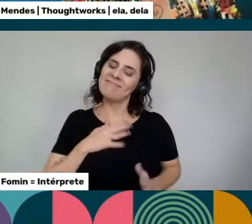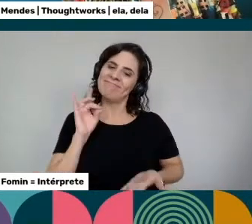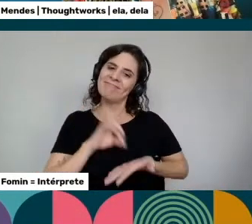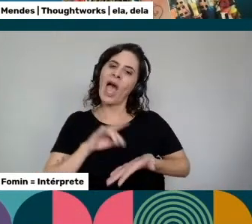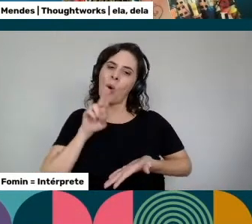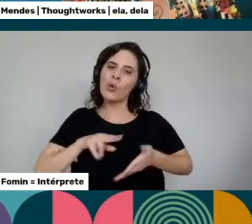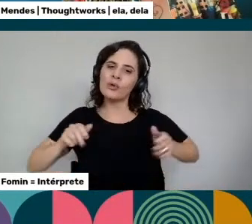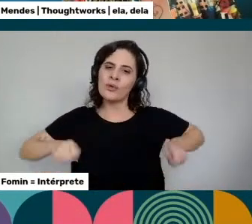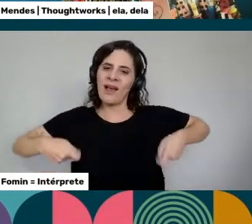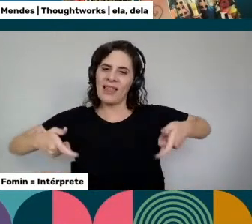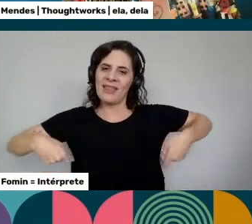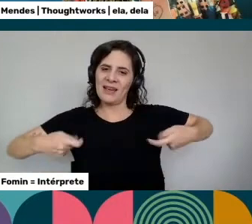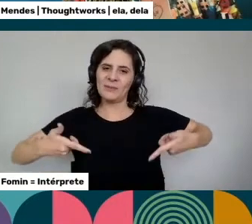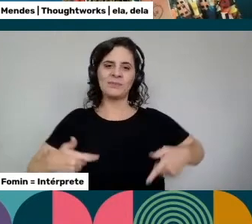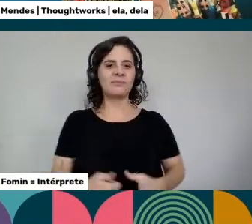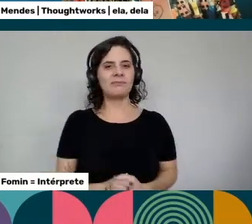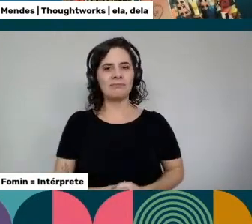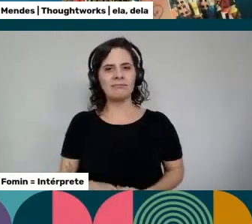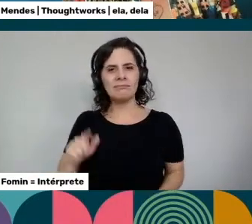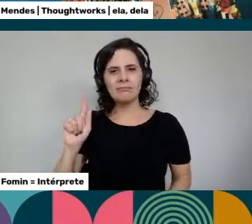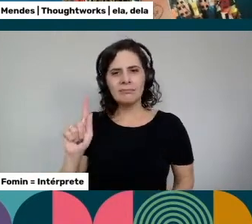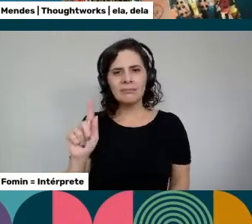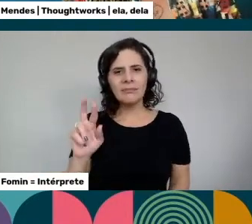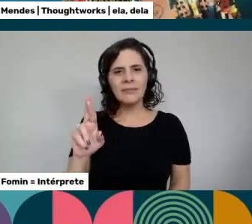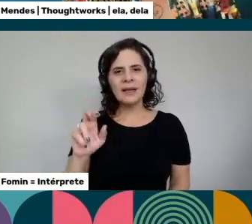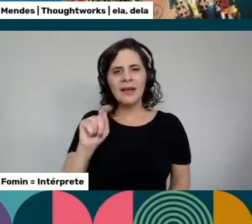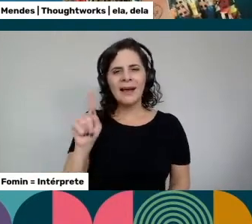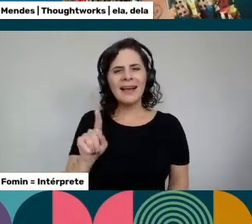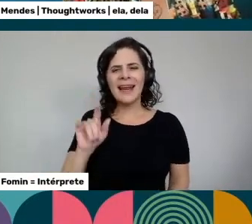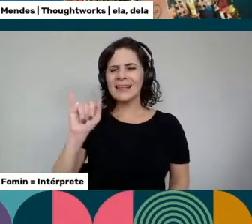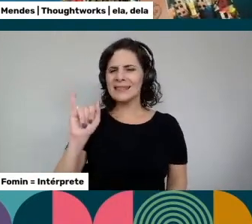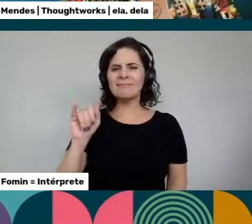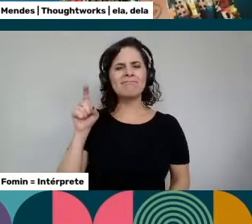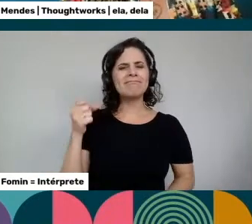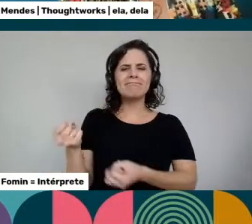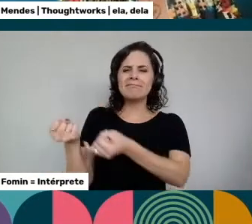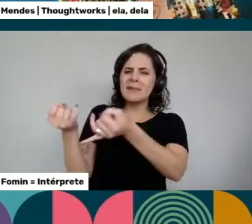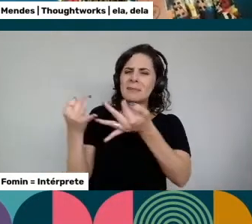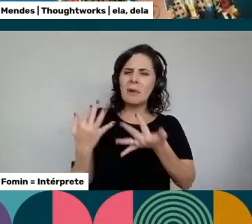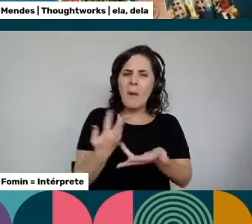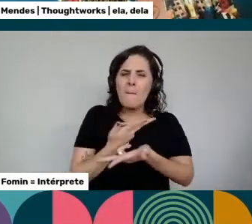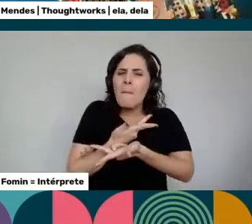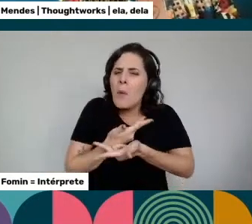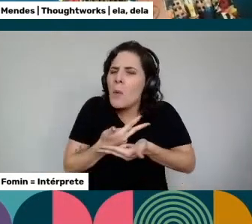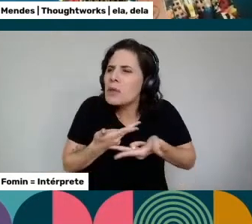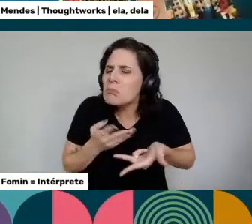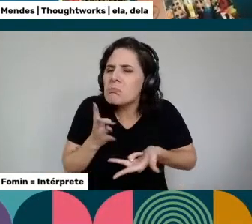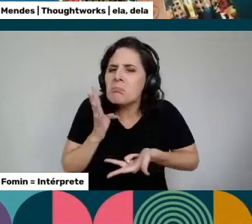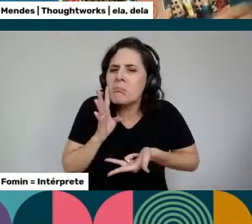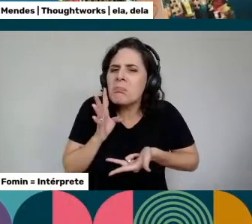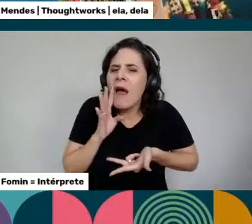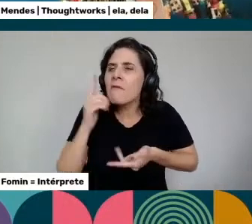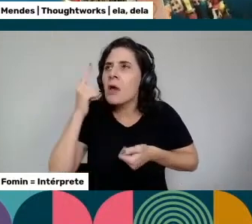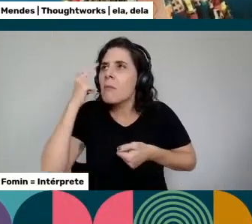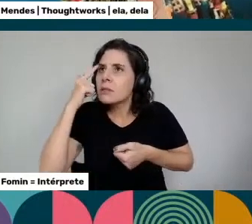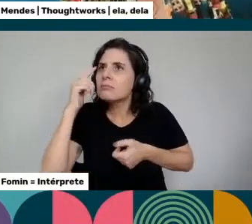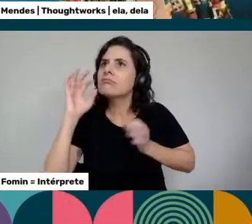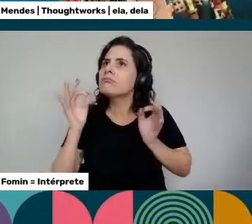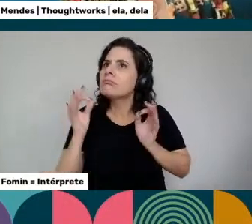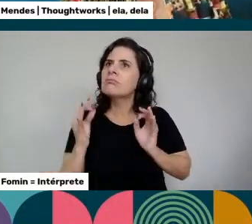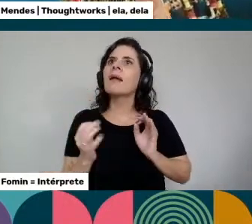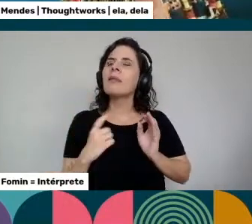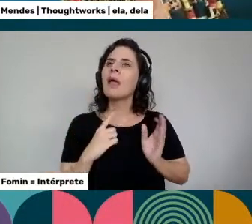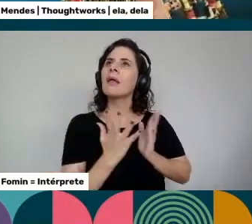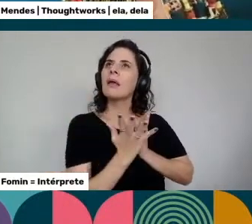cadeirante. E Grazi, você trouxe tanta coisa bacana, né? Ouvindo todo mundo falar um pouquinho, e eu sempre procurando a interseccionalidade da pessoa com